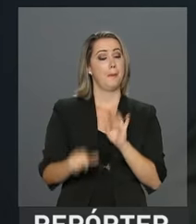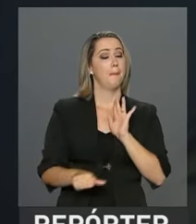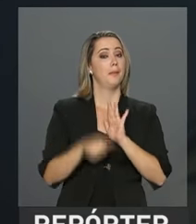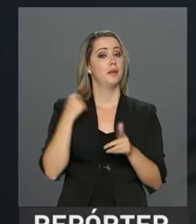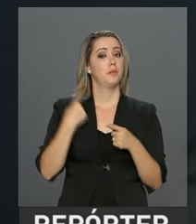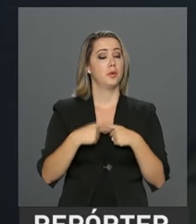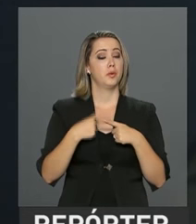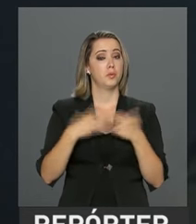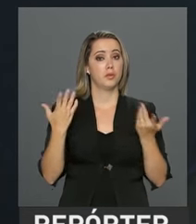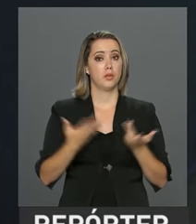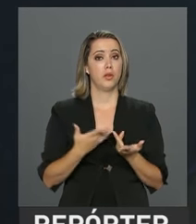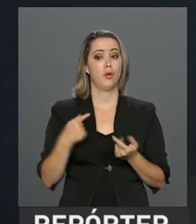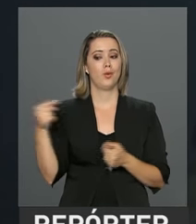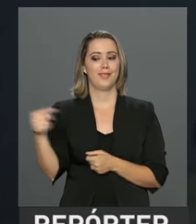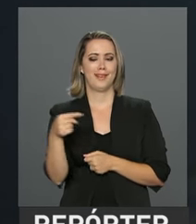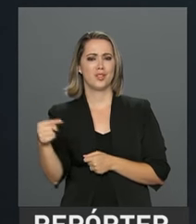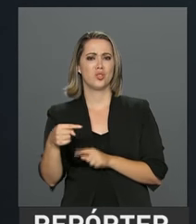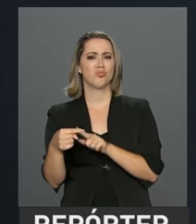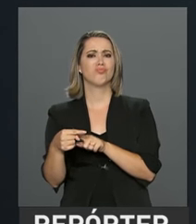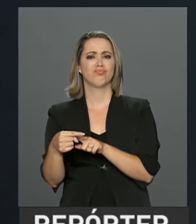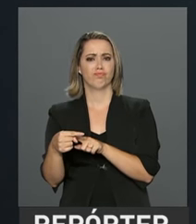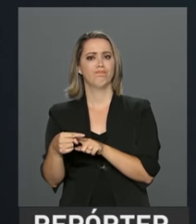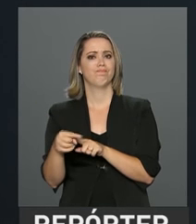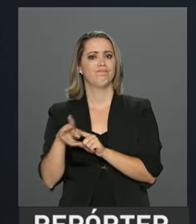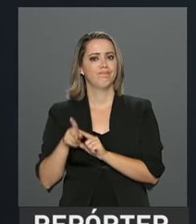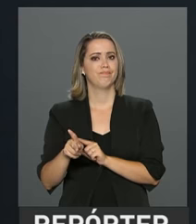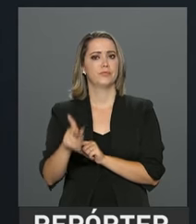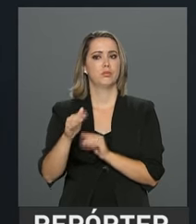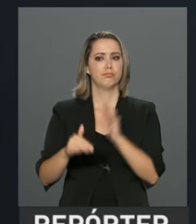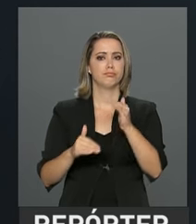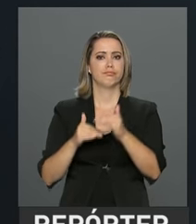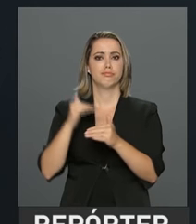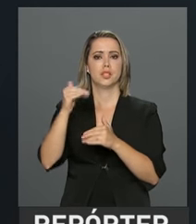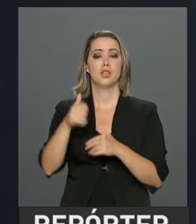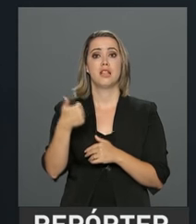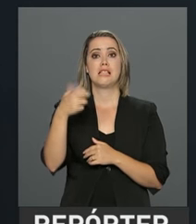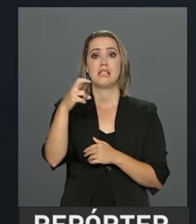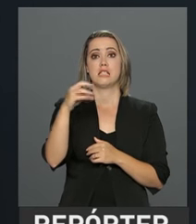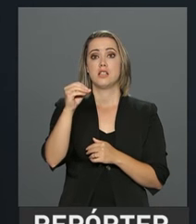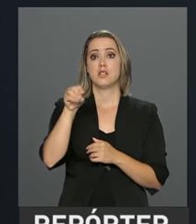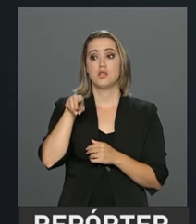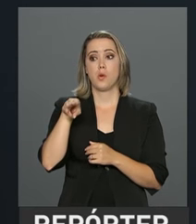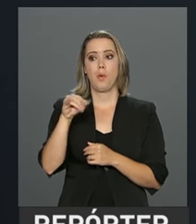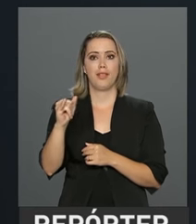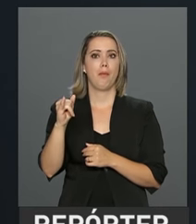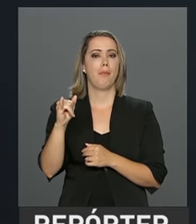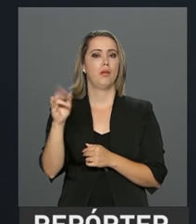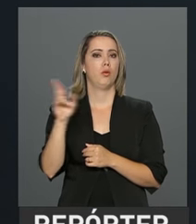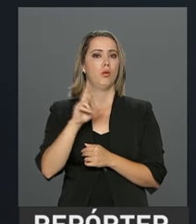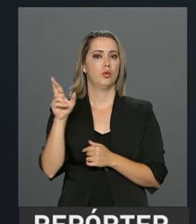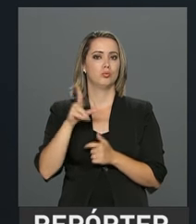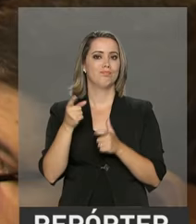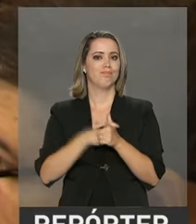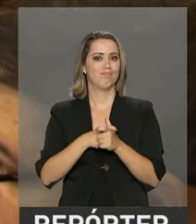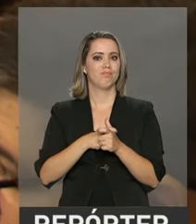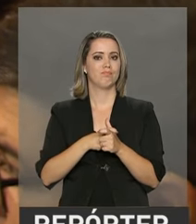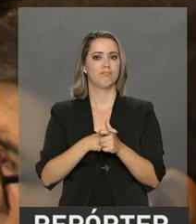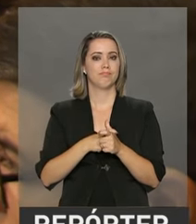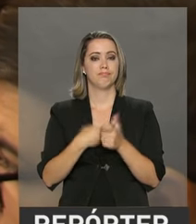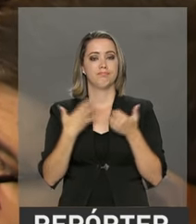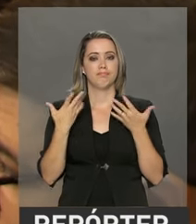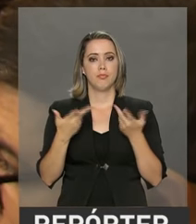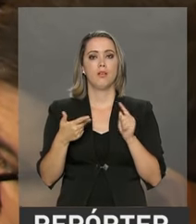enfrenta saldos negativos crescentes como de 150 bilhões de reais registrado no ano passado